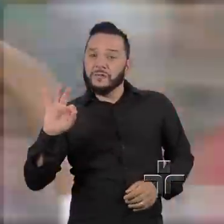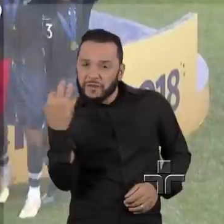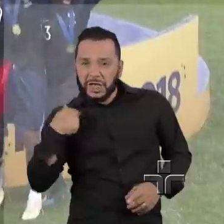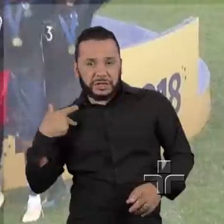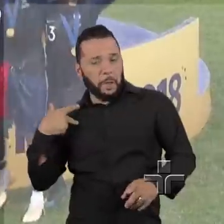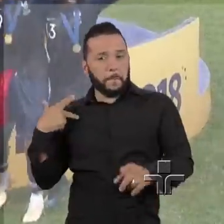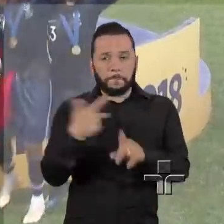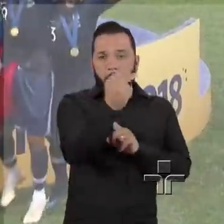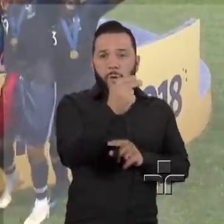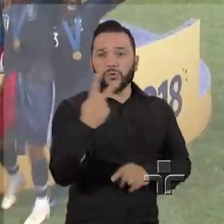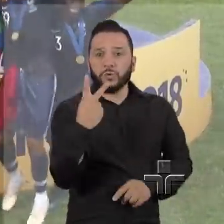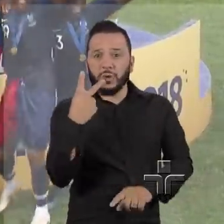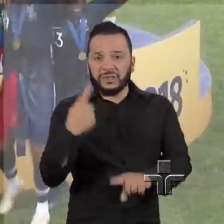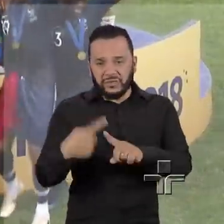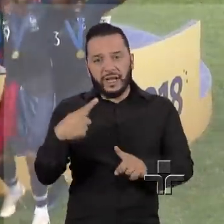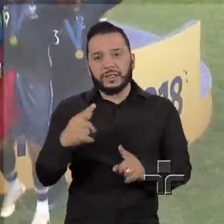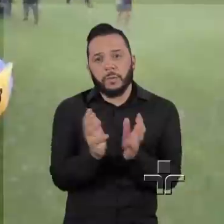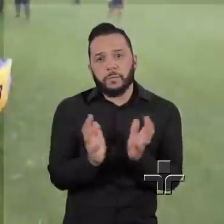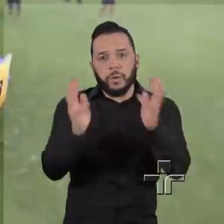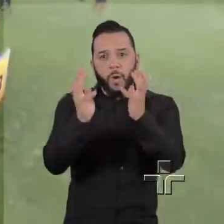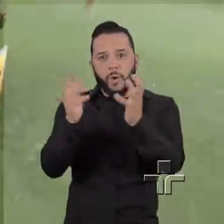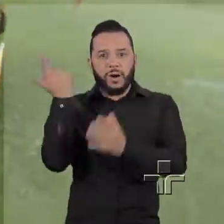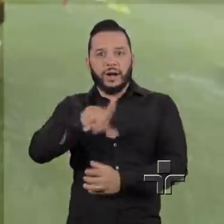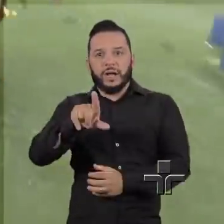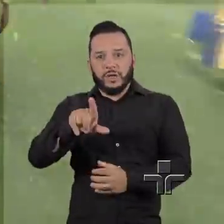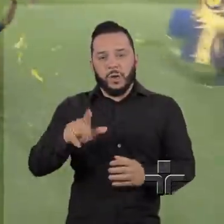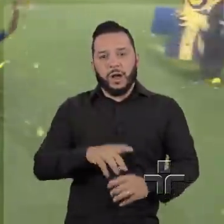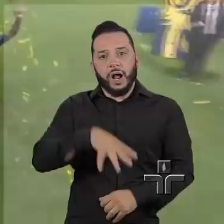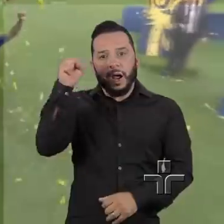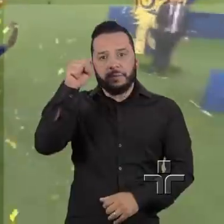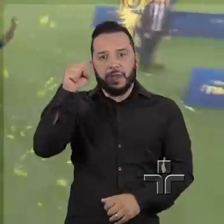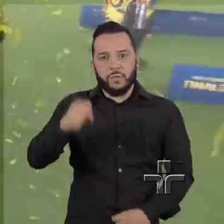na história uma Copa do Mundo.